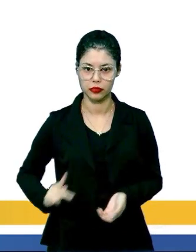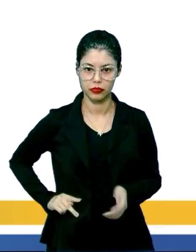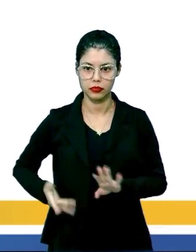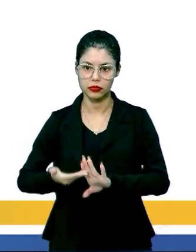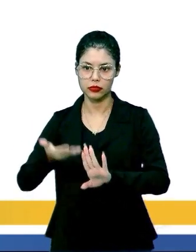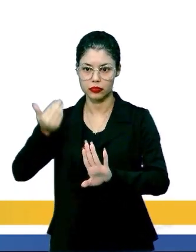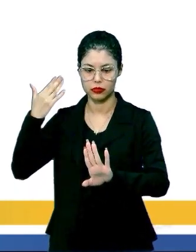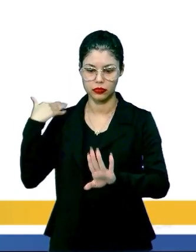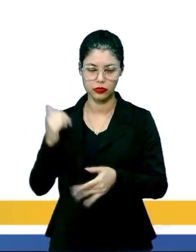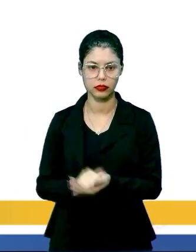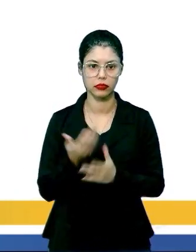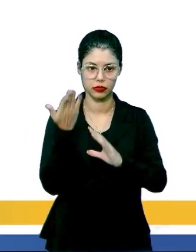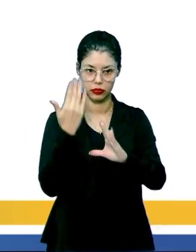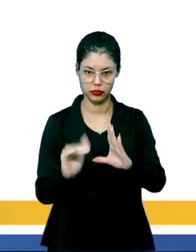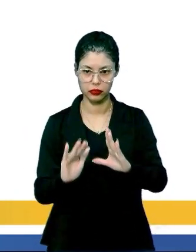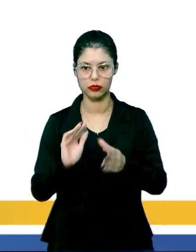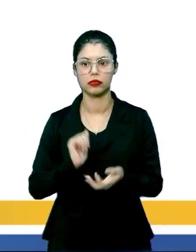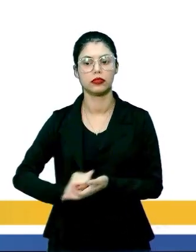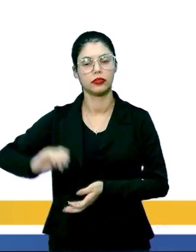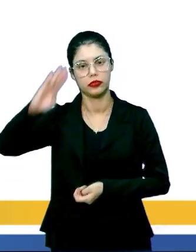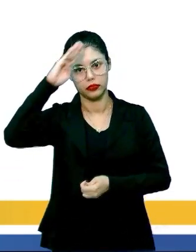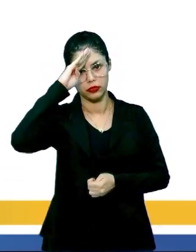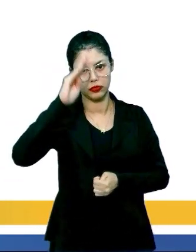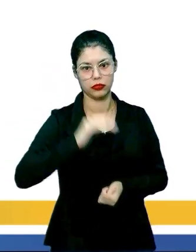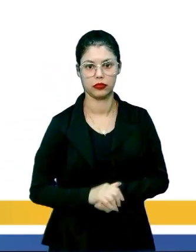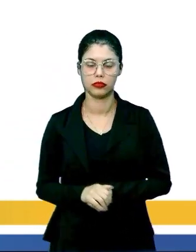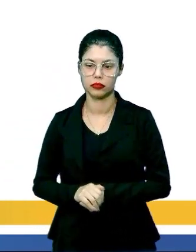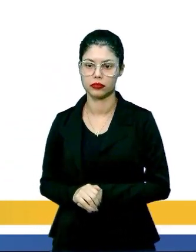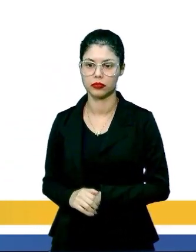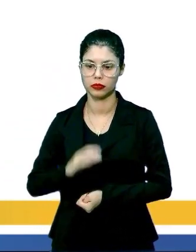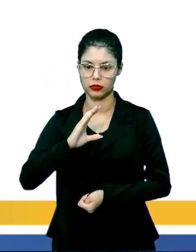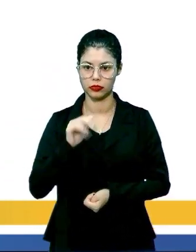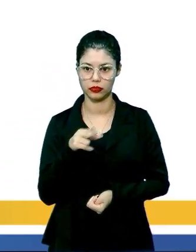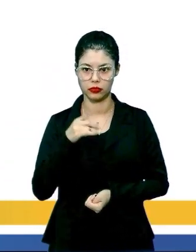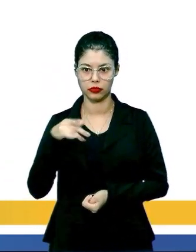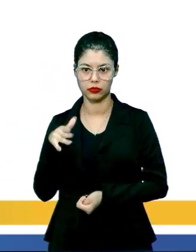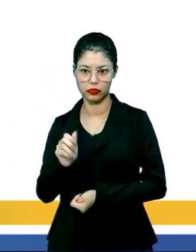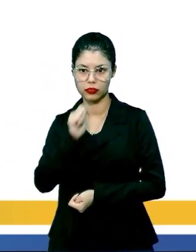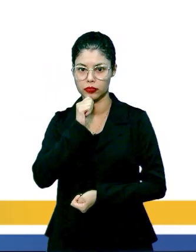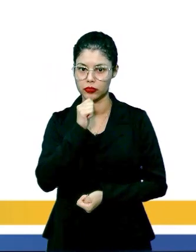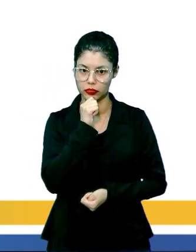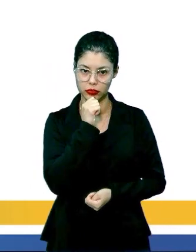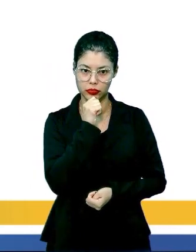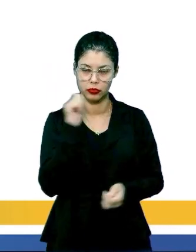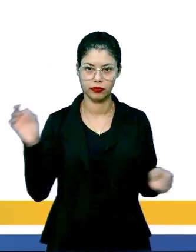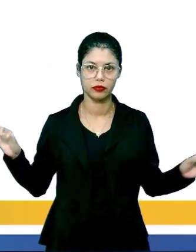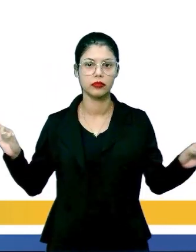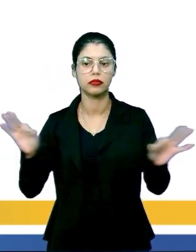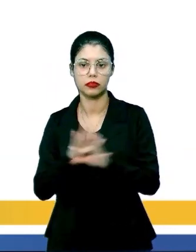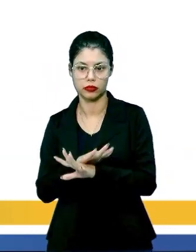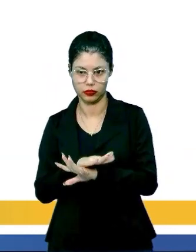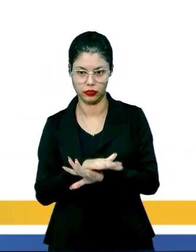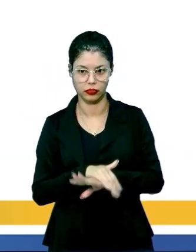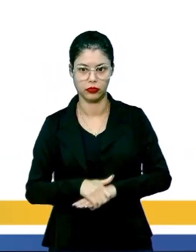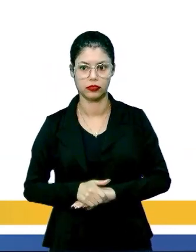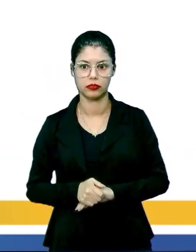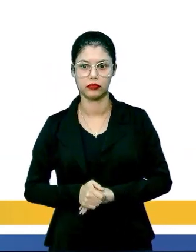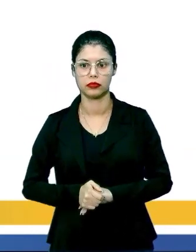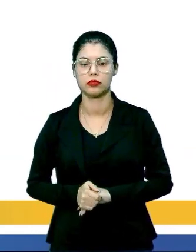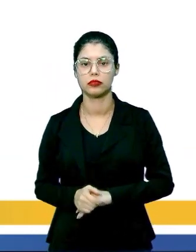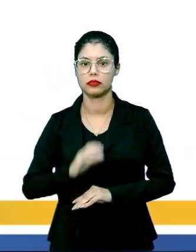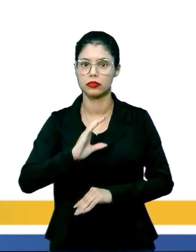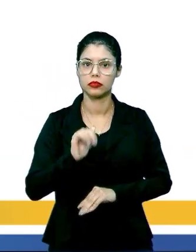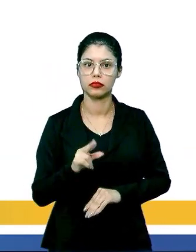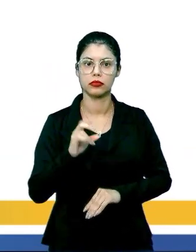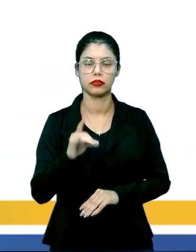da época, enviou tropas do Exército com canhão, né, a Belo Monte para acabar, né, com Canudos,